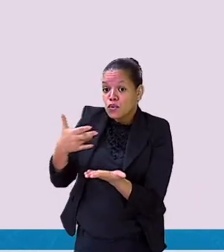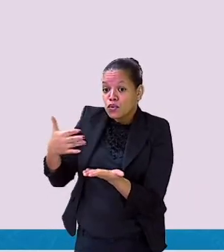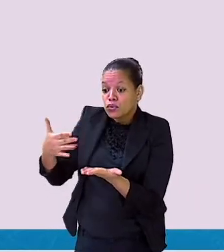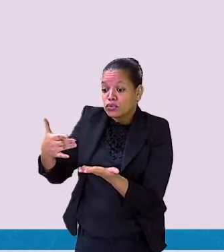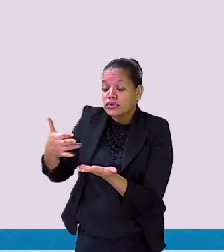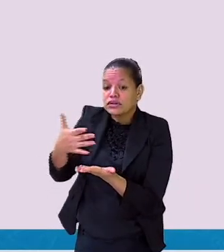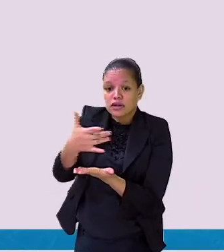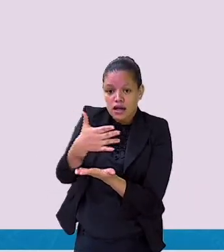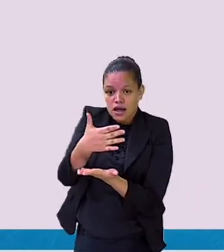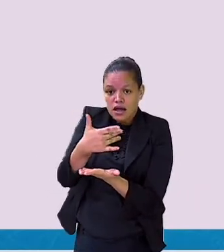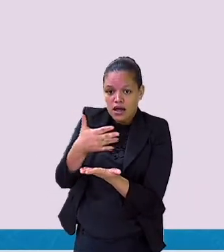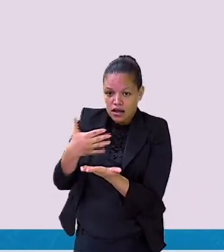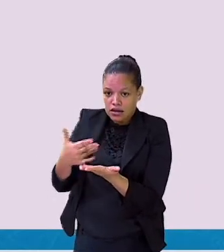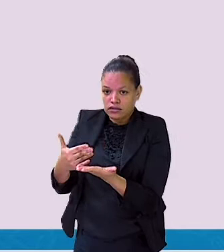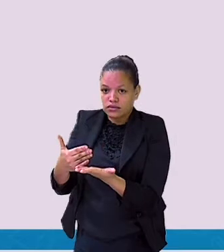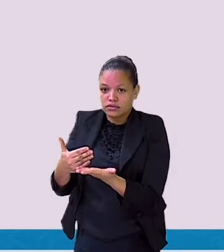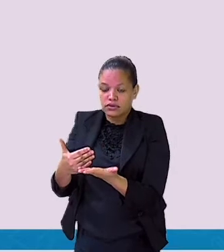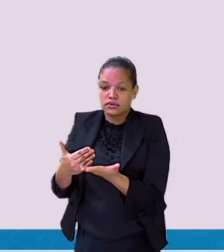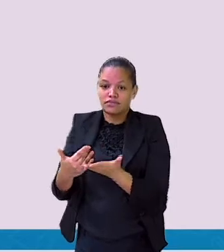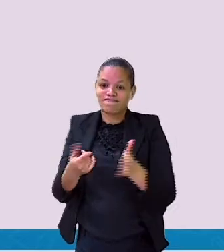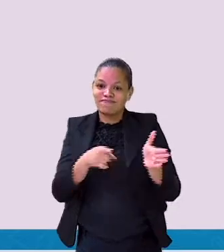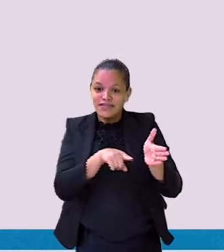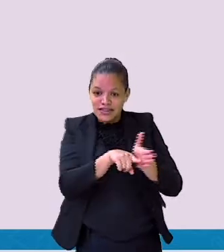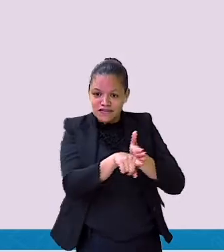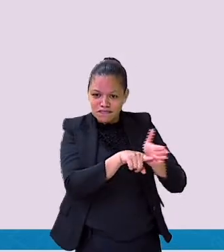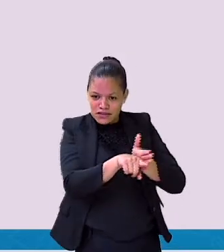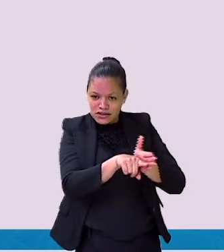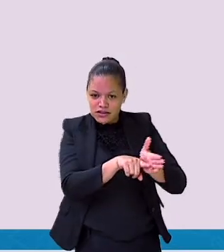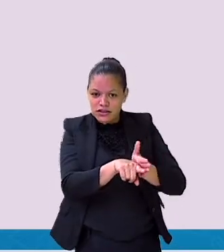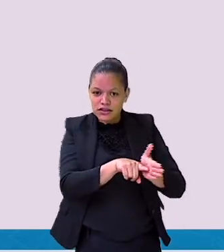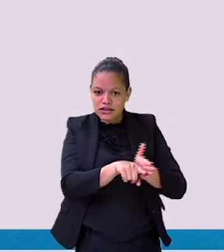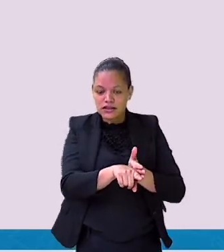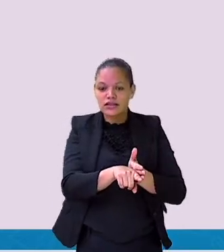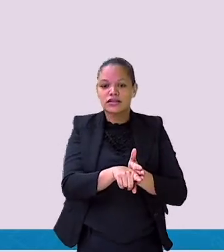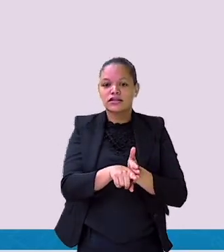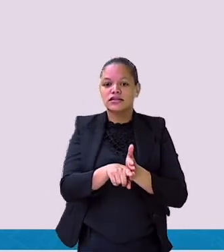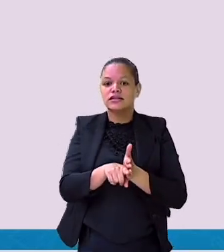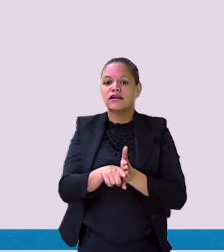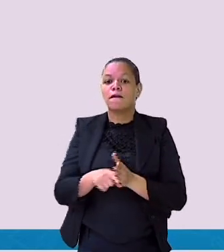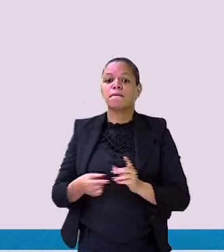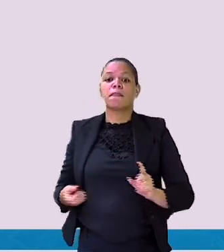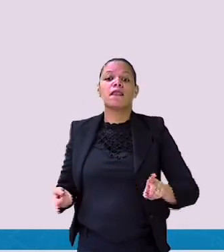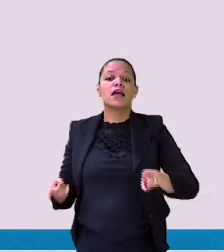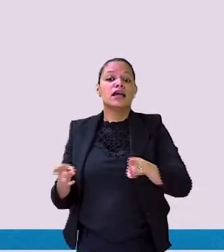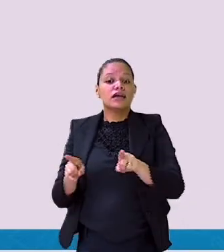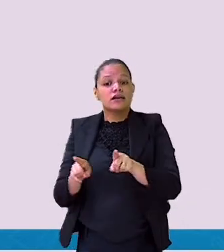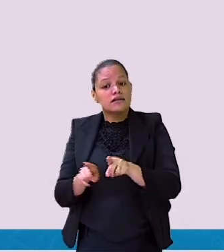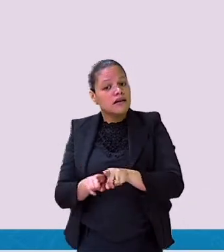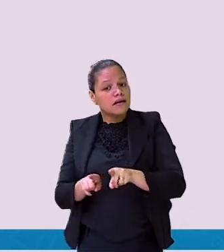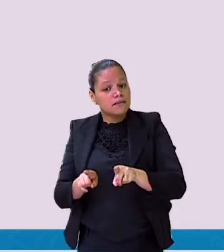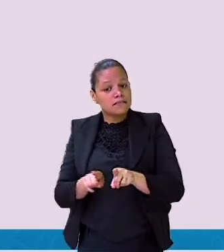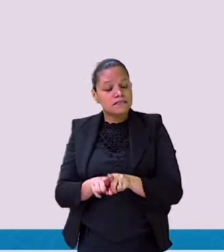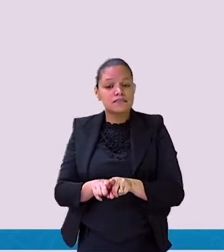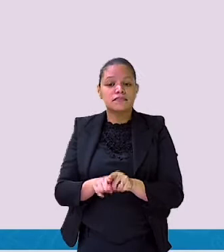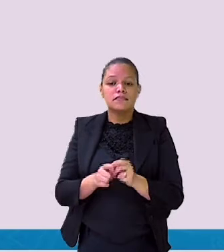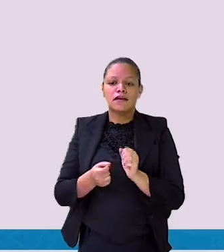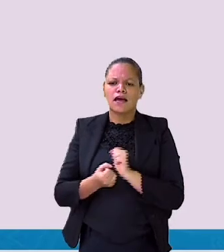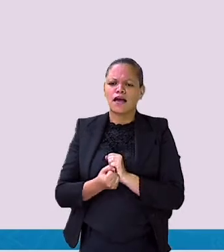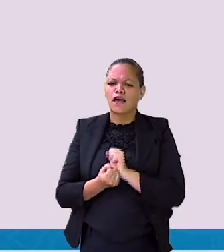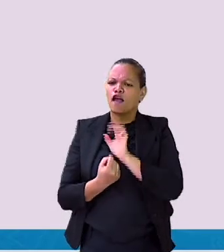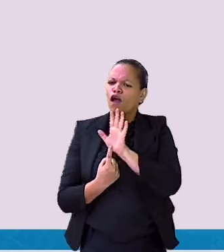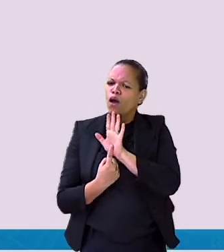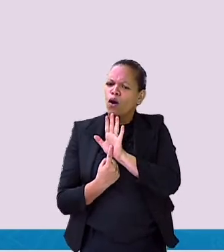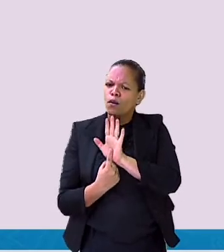mostrar. E por último, os gráficos oficiais, inclusive, né, os que eu falei com vocês que são, né, que mostram aí